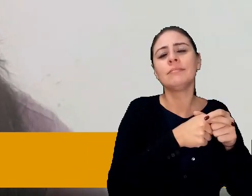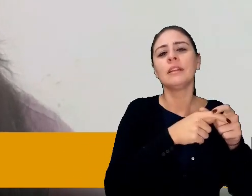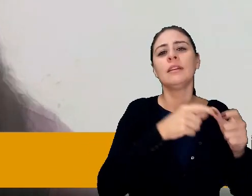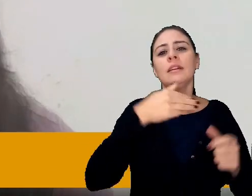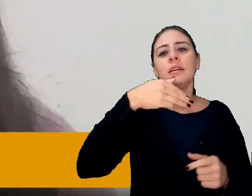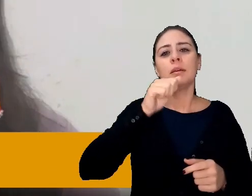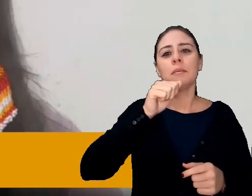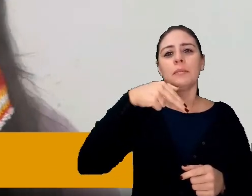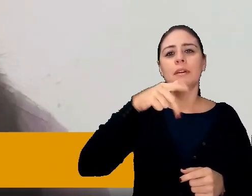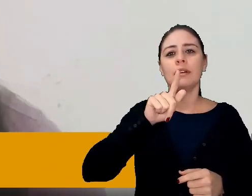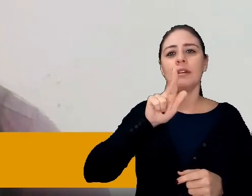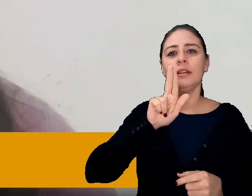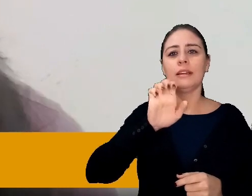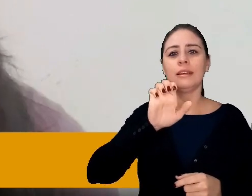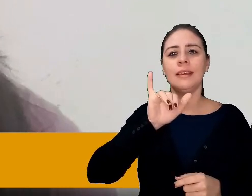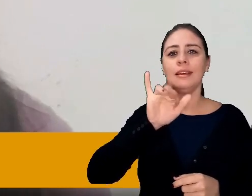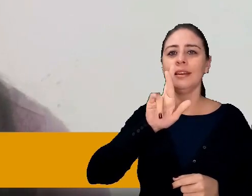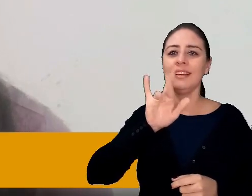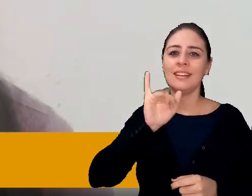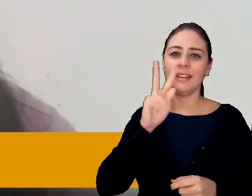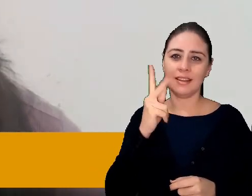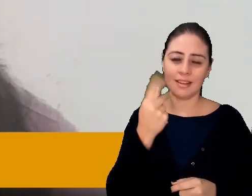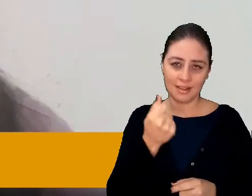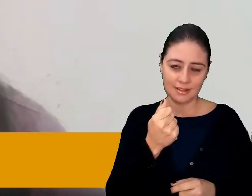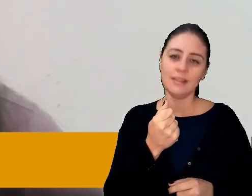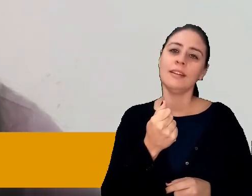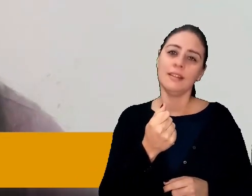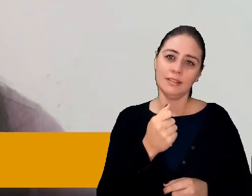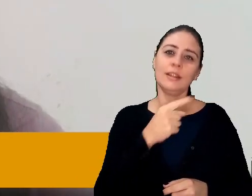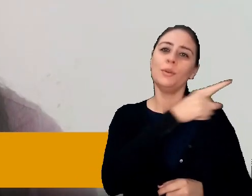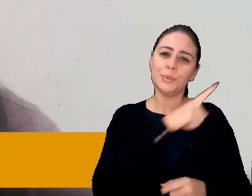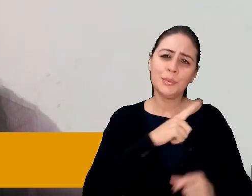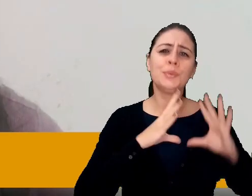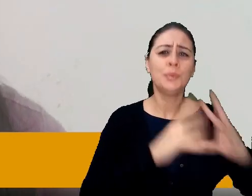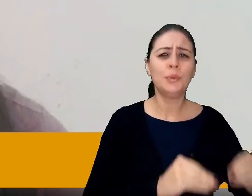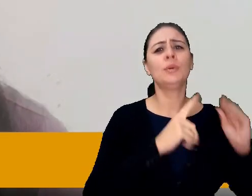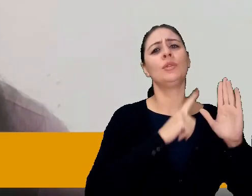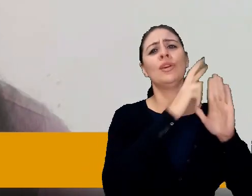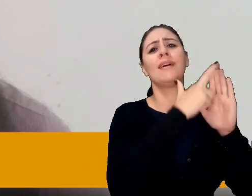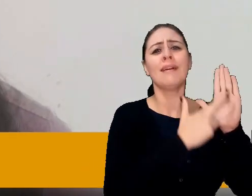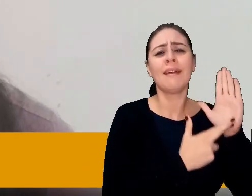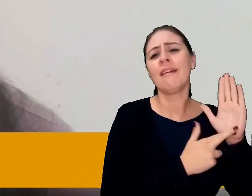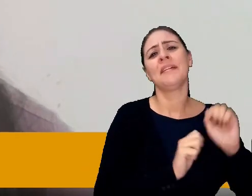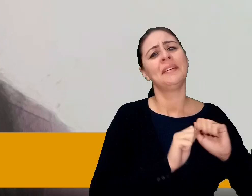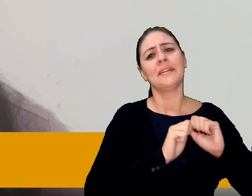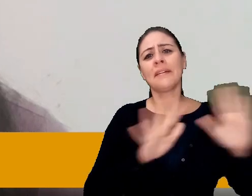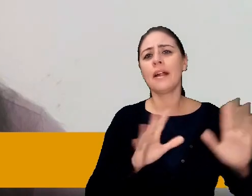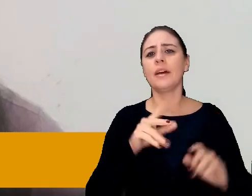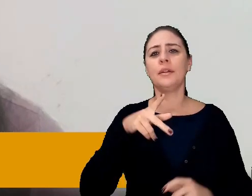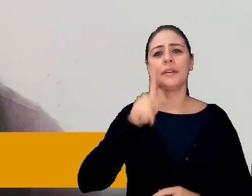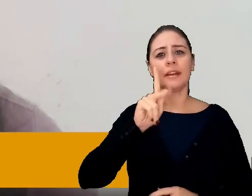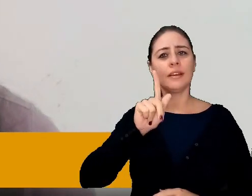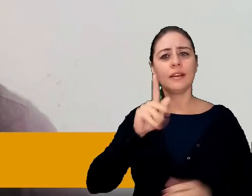para as lavouras, assim, tudo era regrado, tudo era... Claro, o Caingangue, ele tem organização, mas